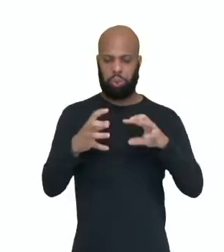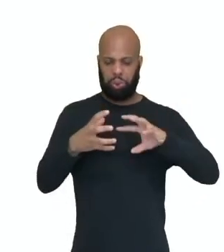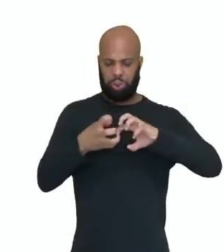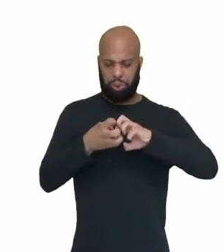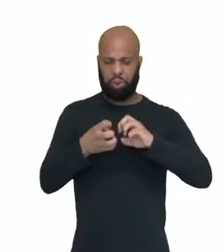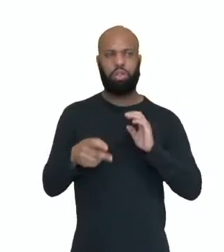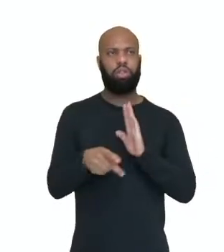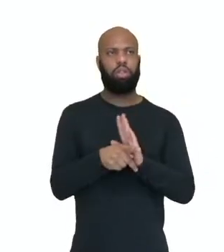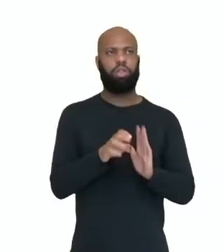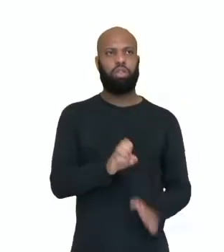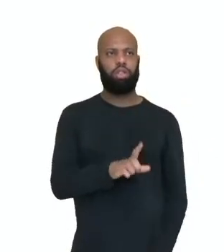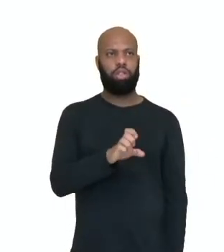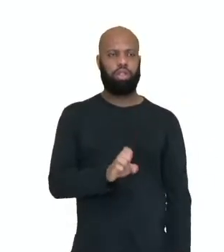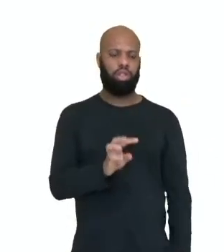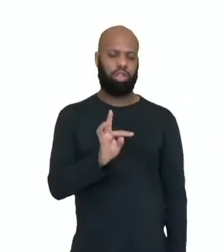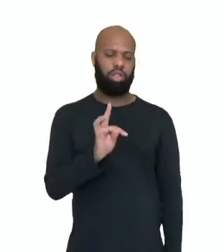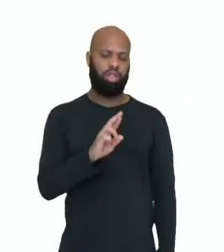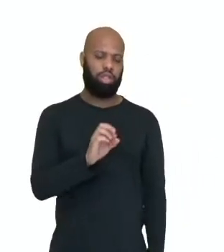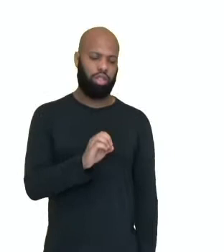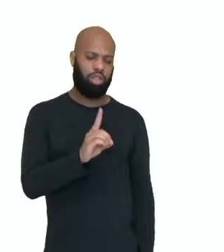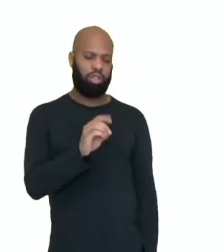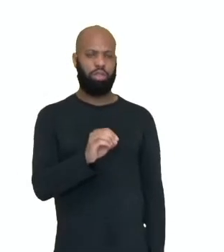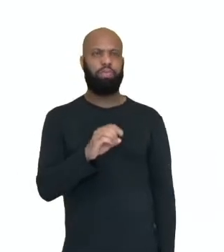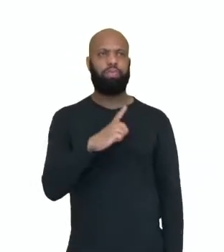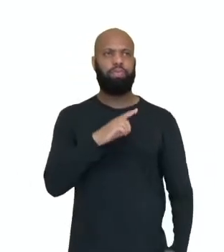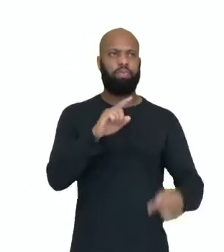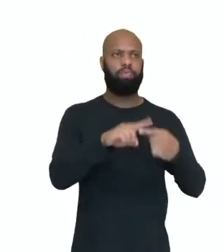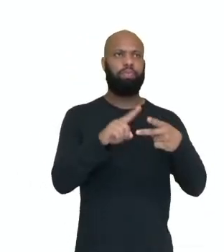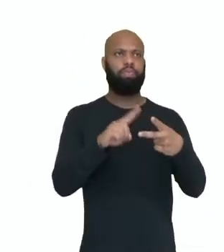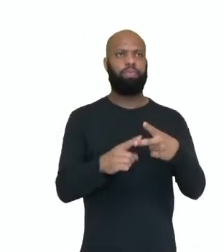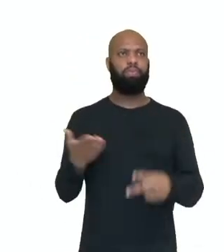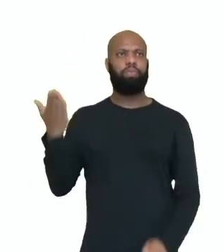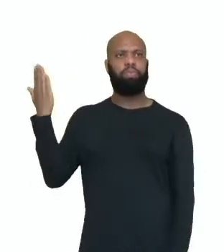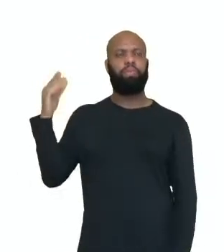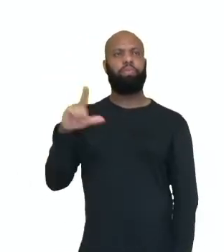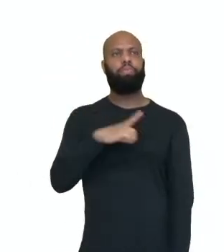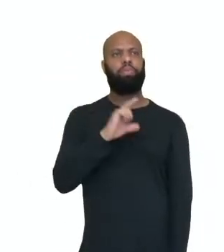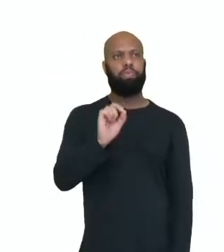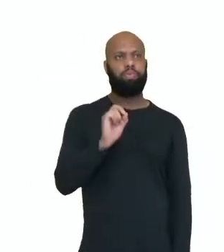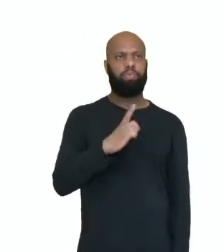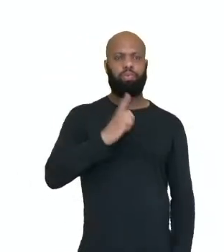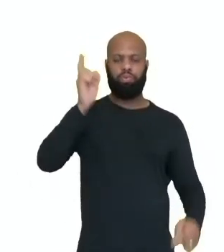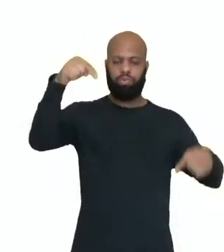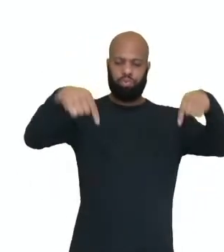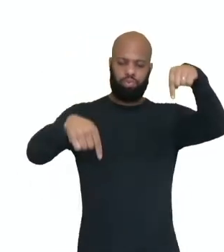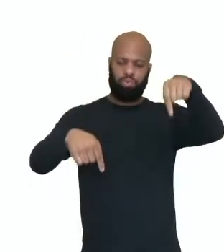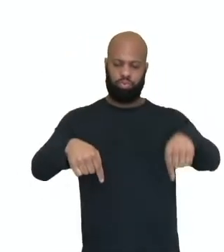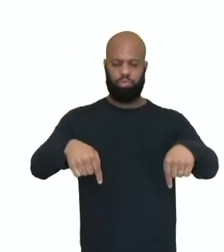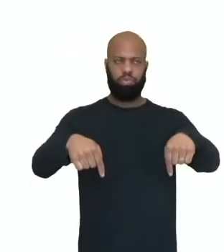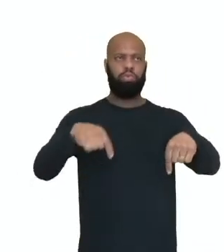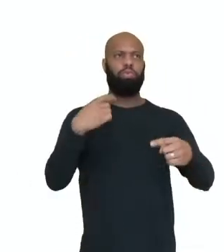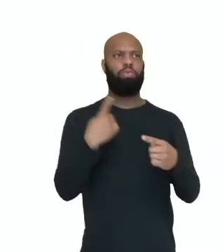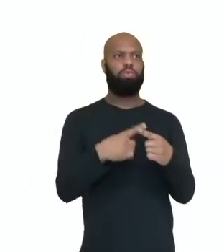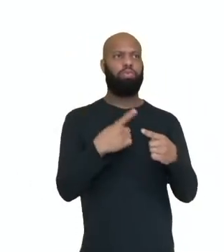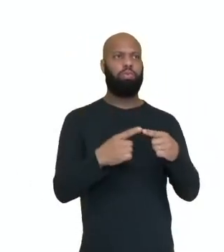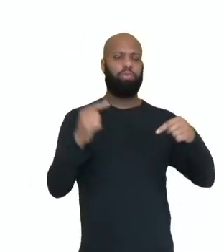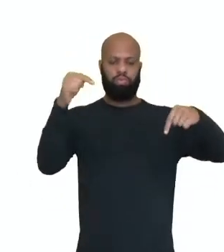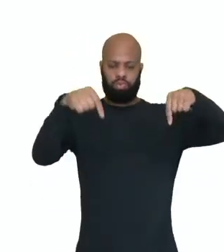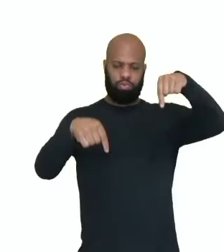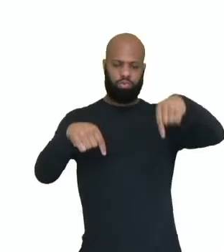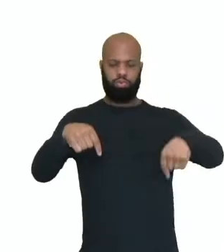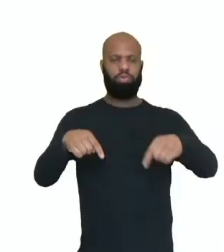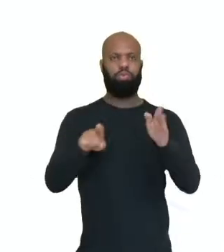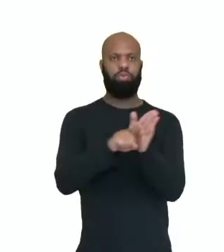eletrodo. Então a gente tem o cátodo e o ânodo. Aqui a gente tem o cátodo sendo o polo negativo na